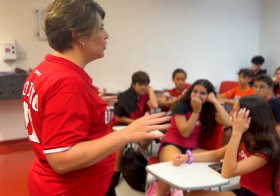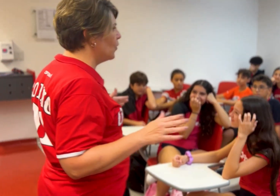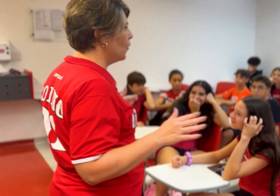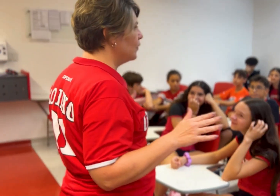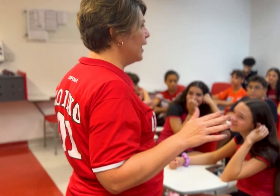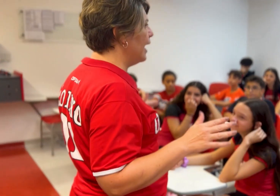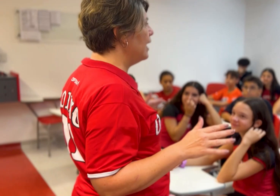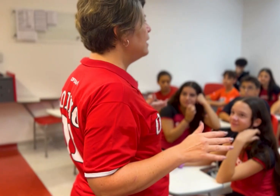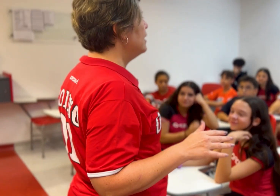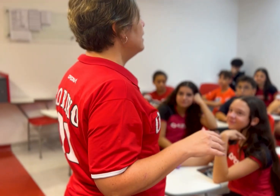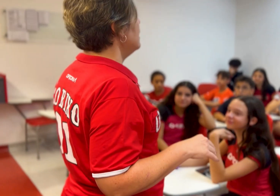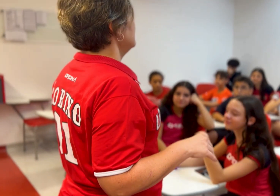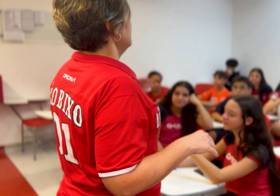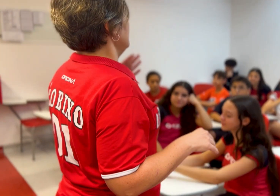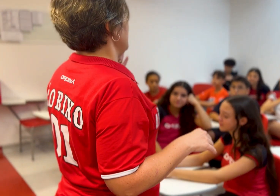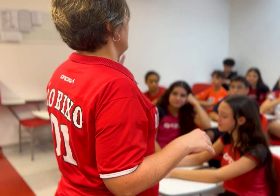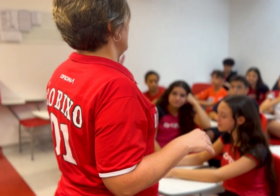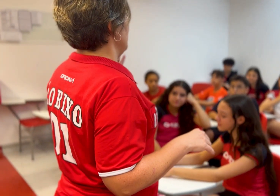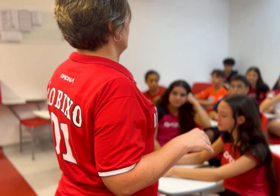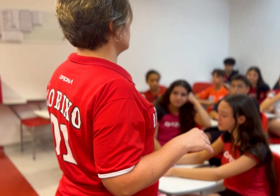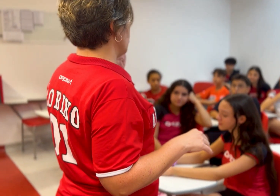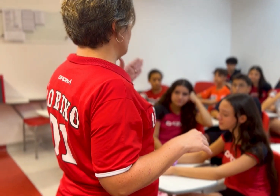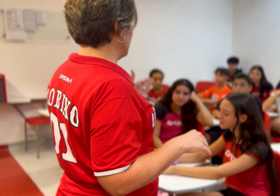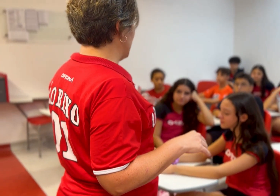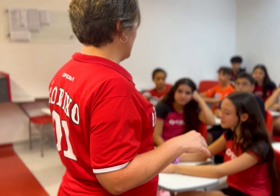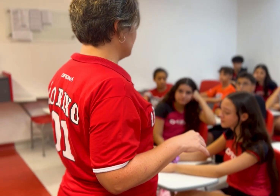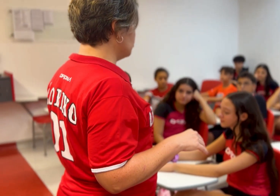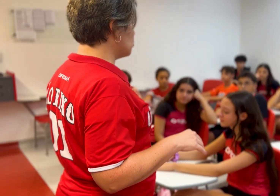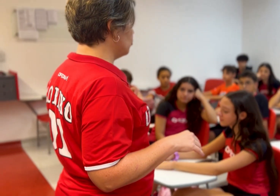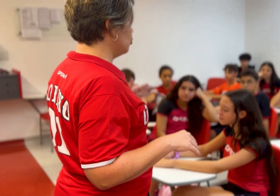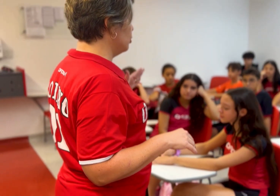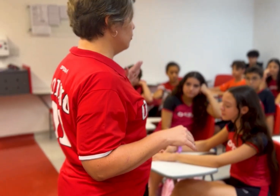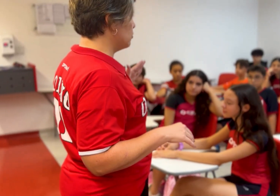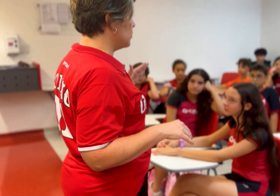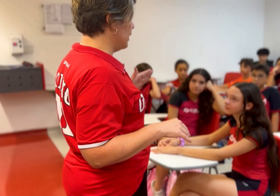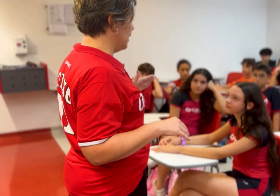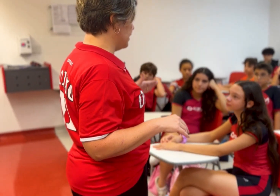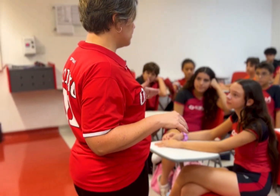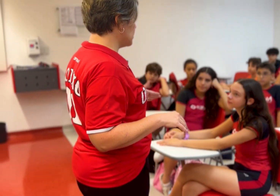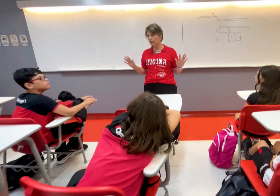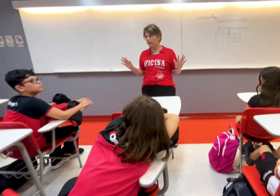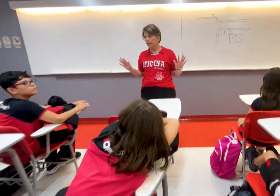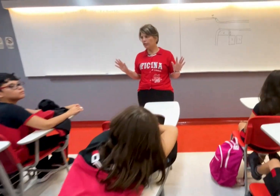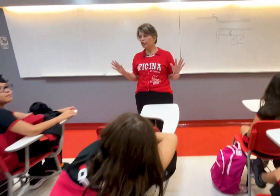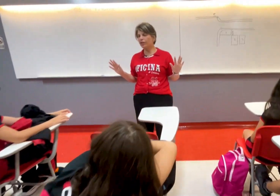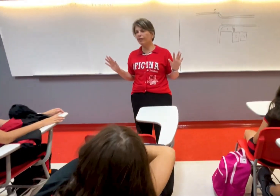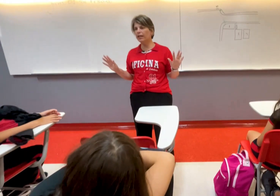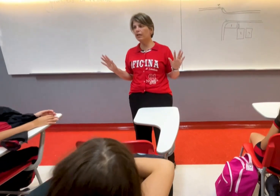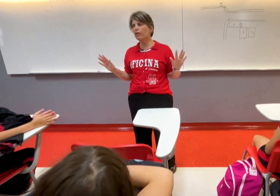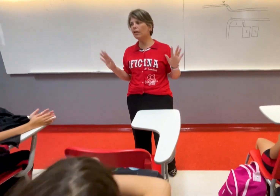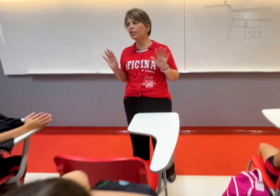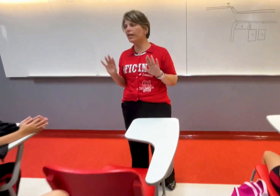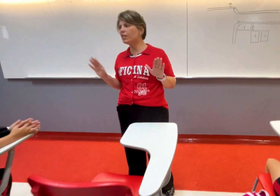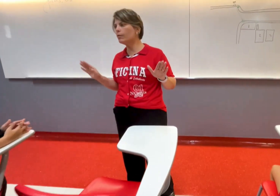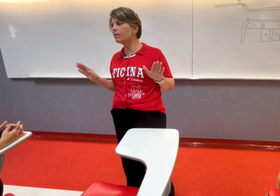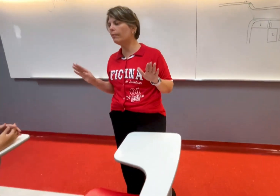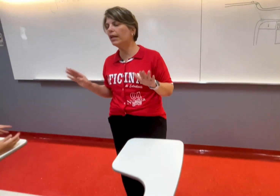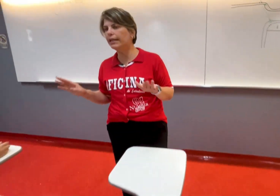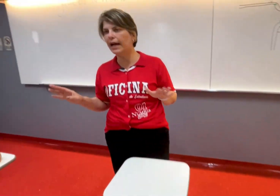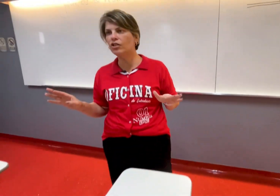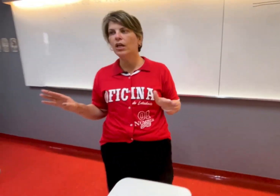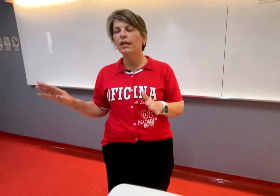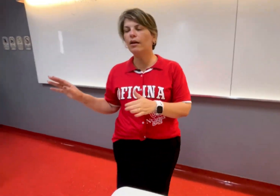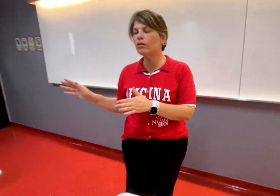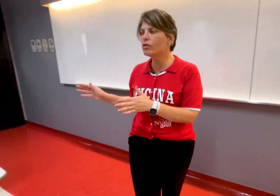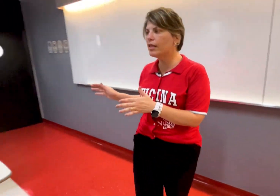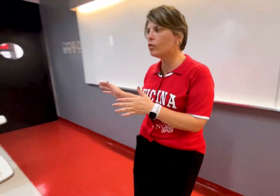poupança. Poupancinha, né? Outros dão uma mesada. Isso. Então, isso já trabalhamos a partir do